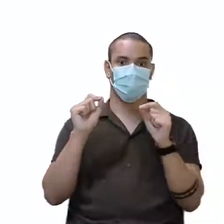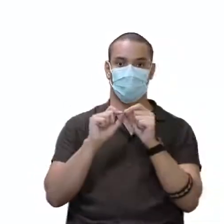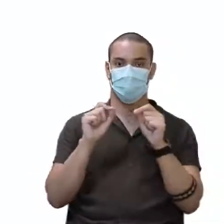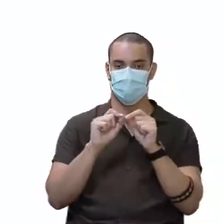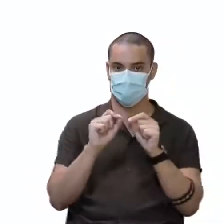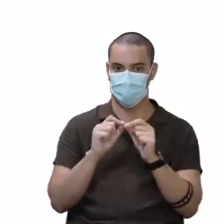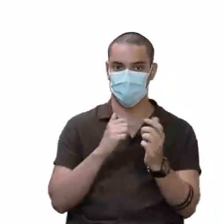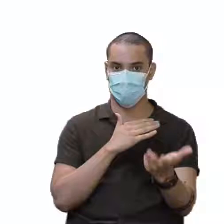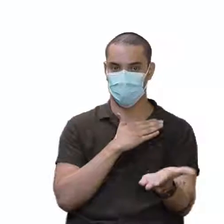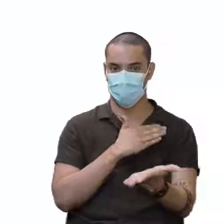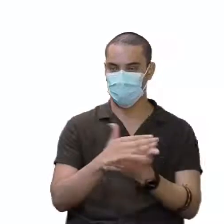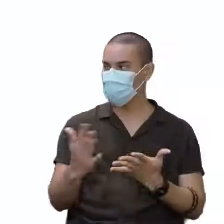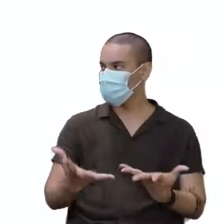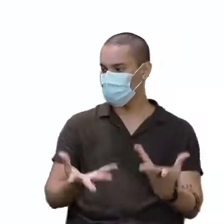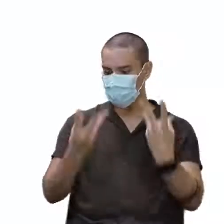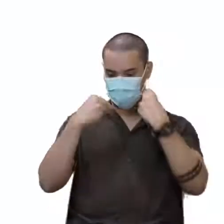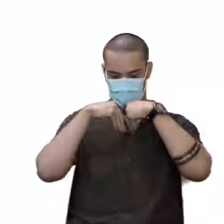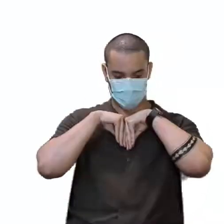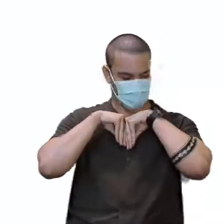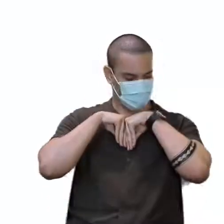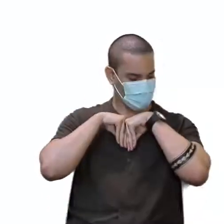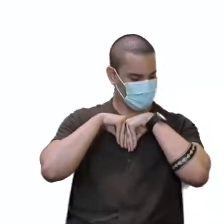algo. Começa aqui, ó, pontual.